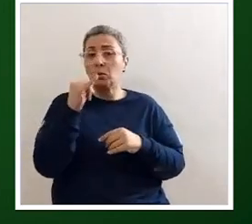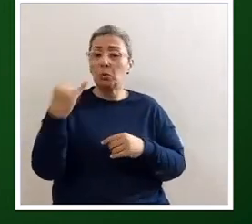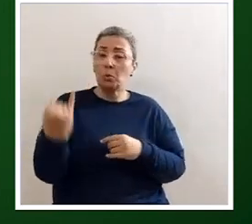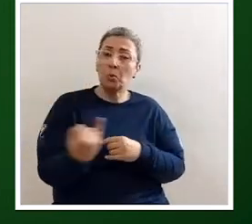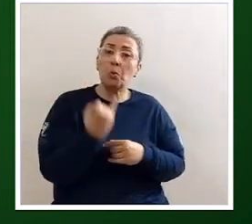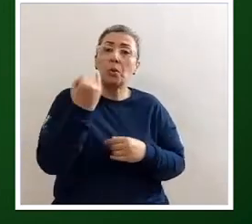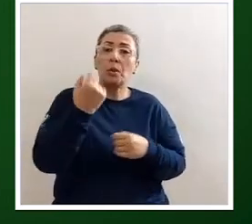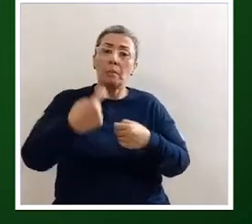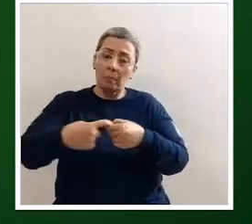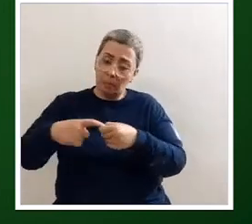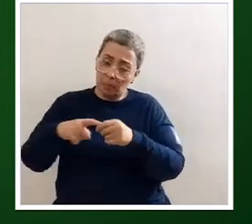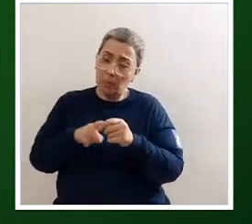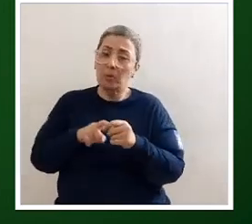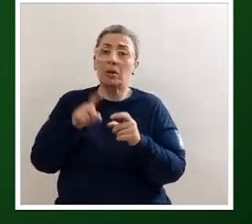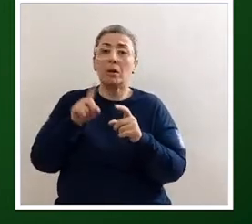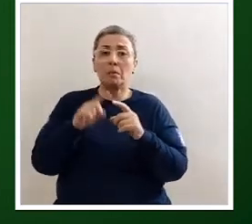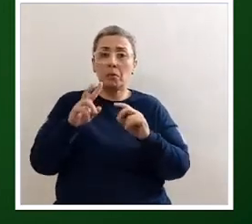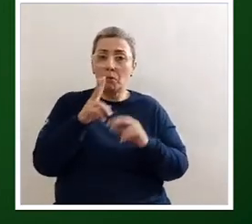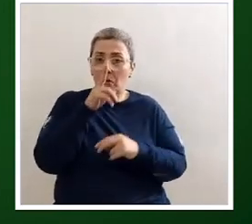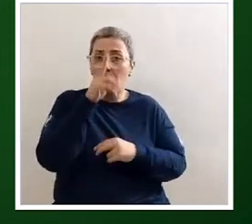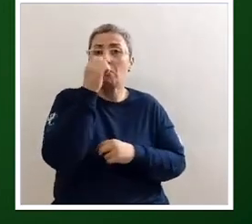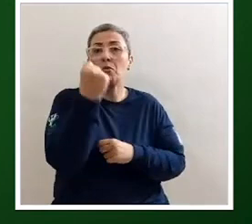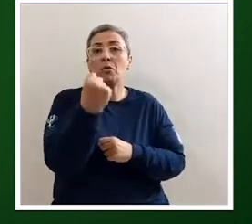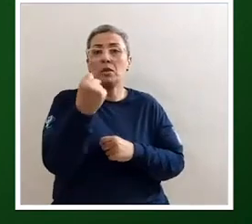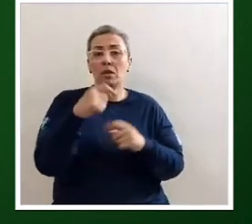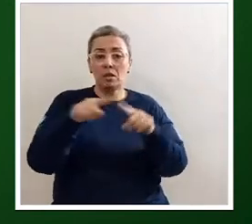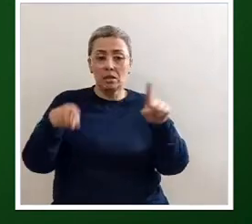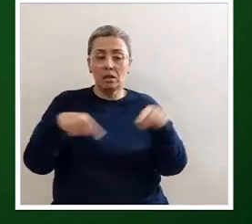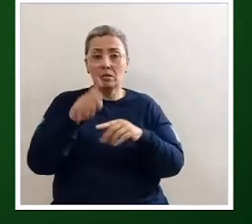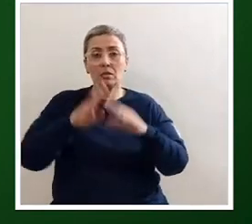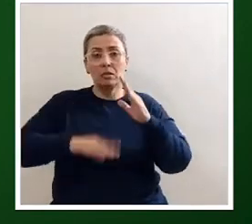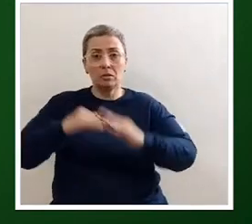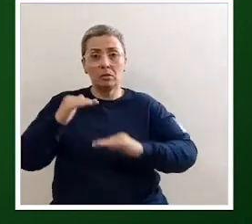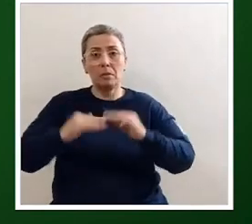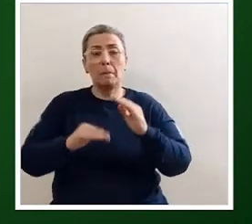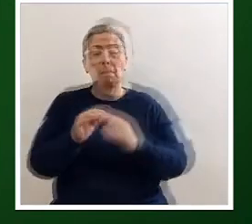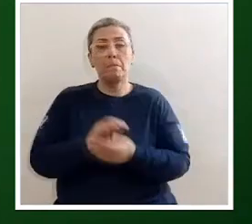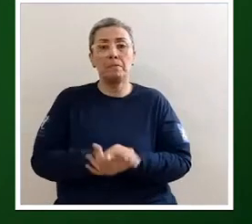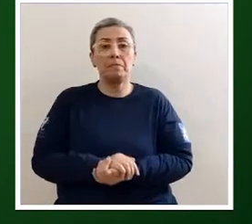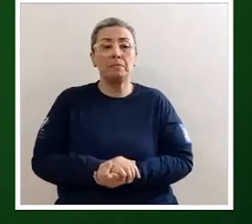das parcerias para fortalecer a ação dentro da escola